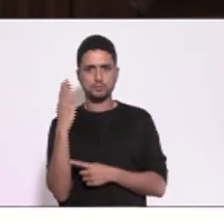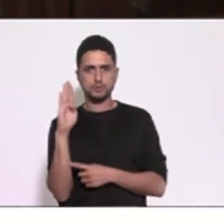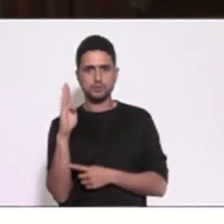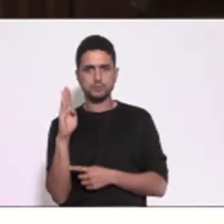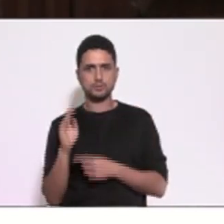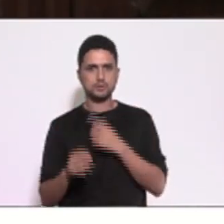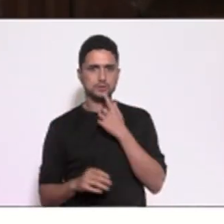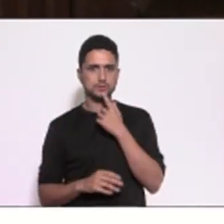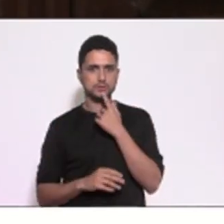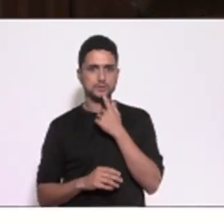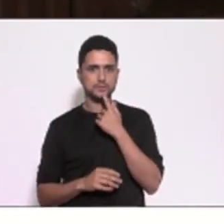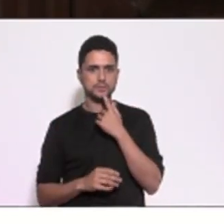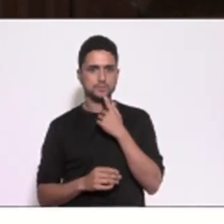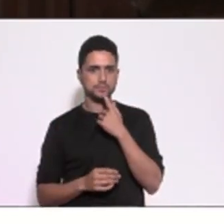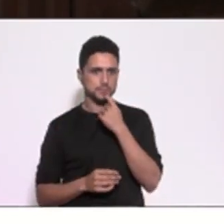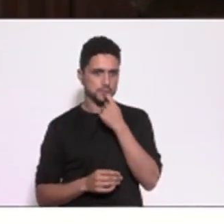local.